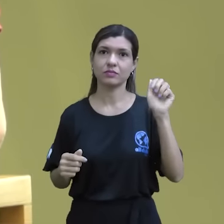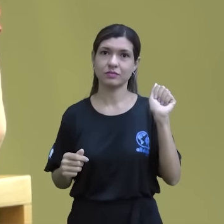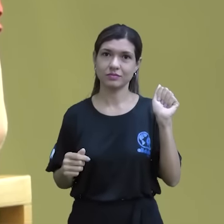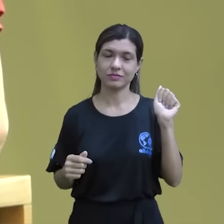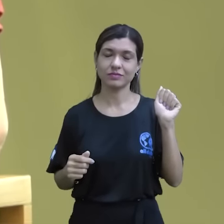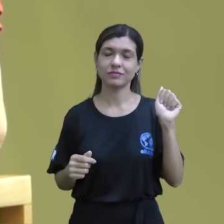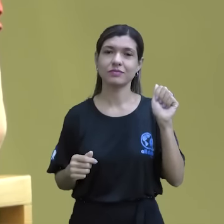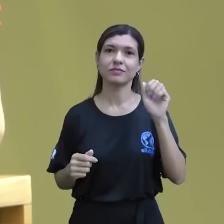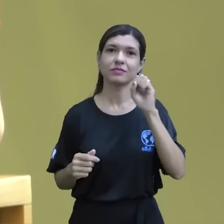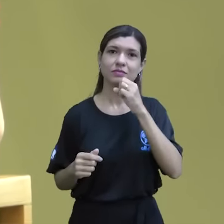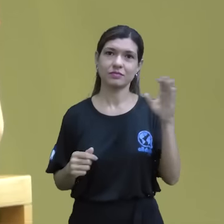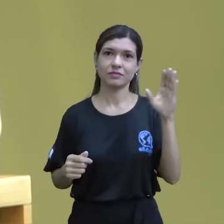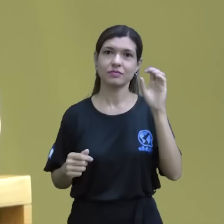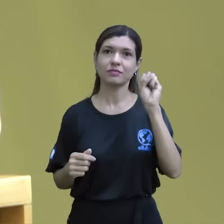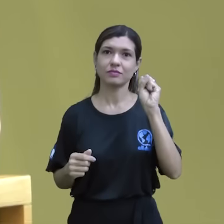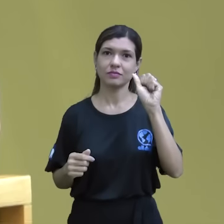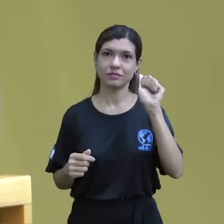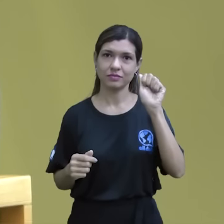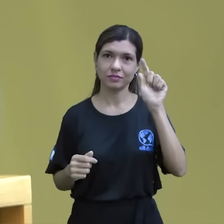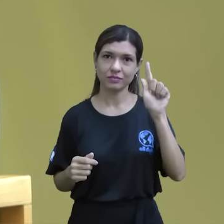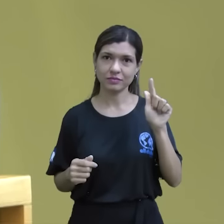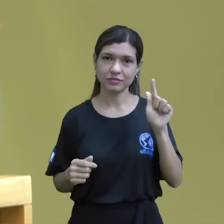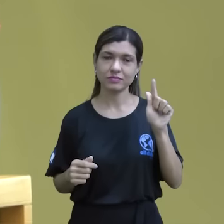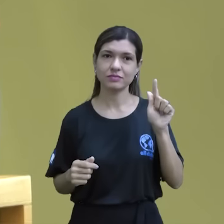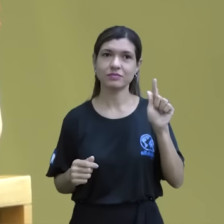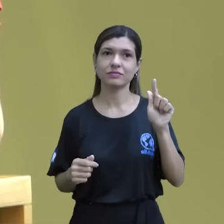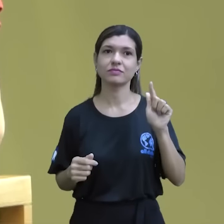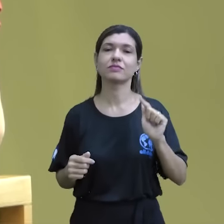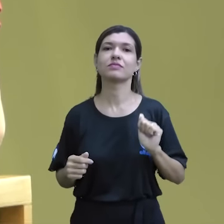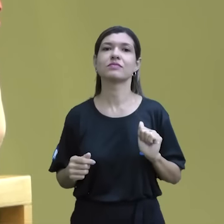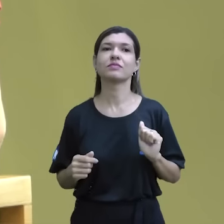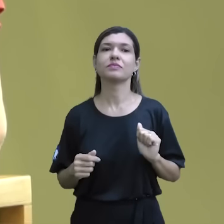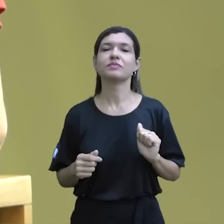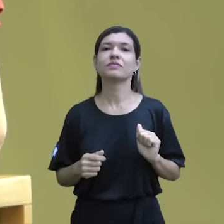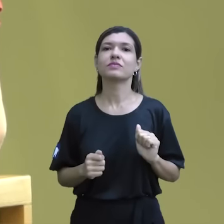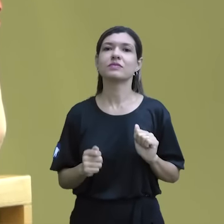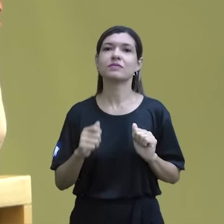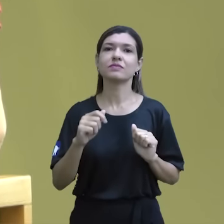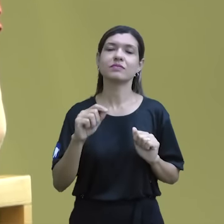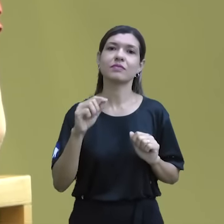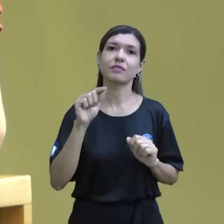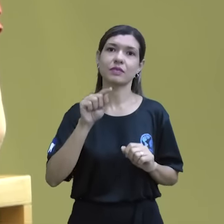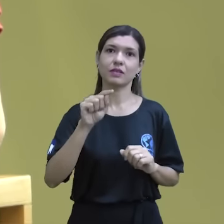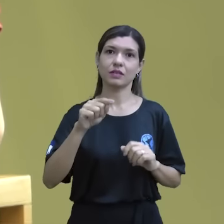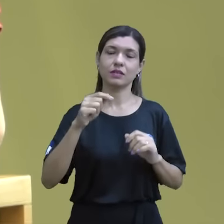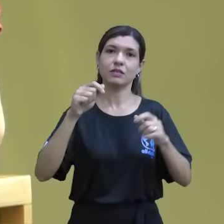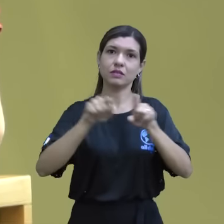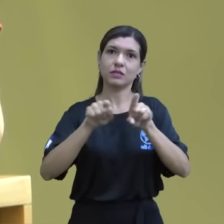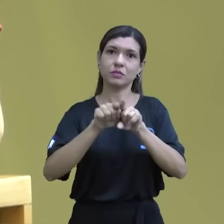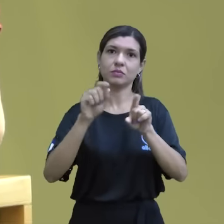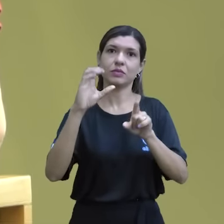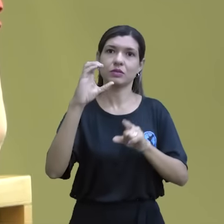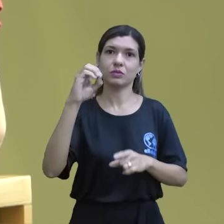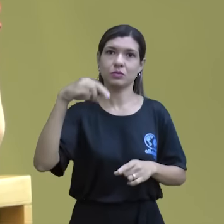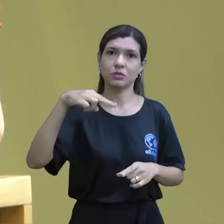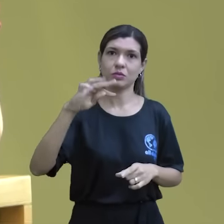contos. E só, vou ler só uns pedacinhos aqui. E começa esse O